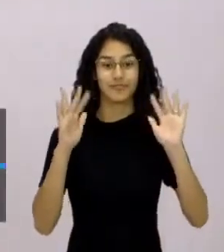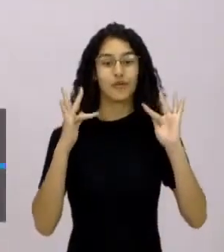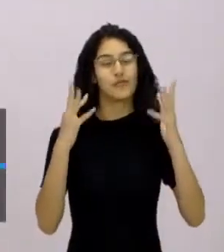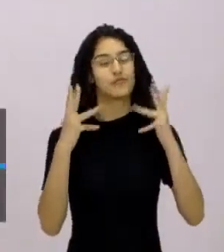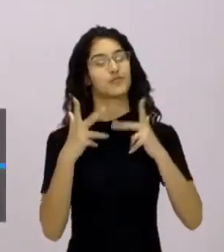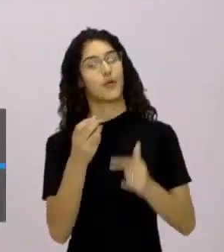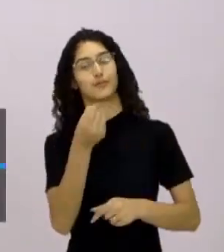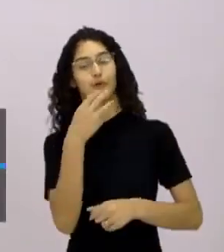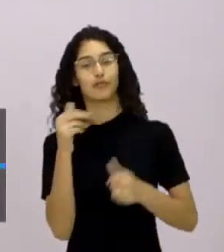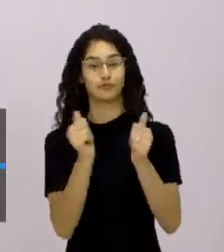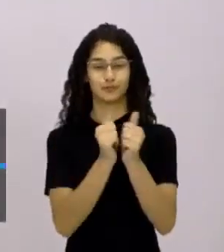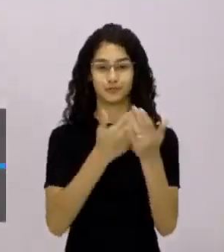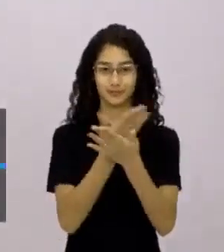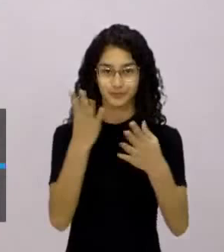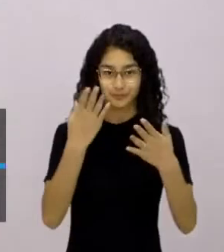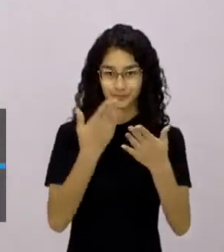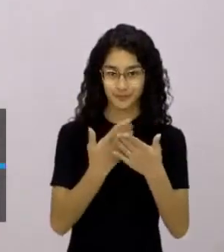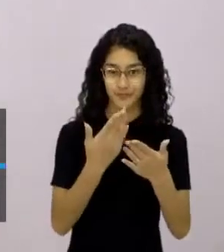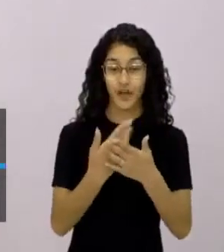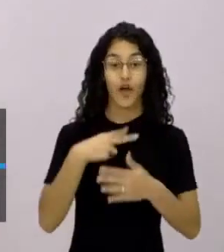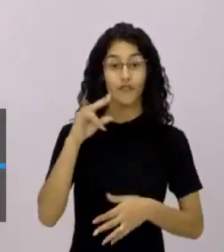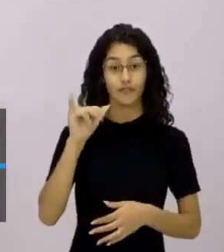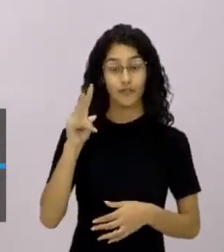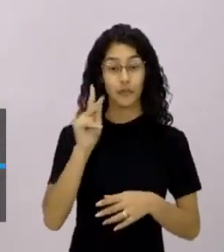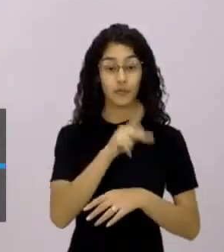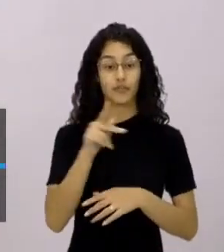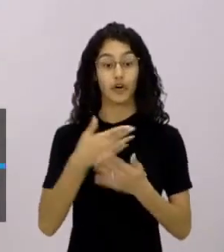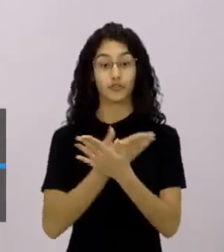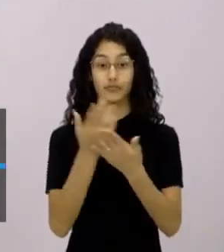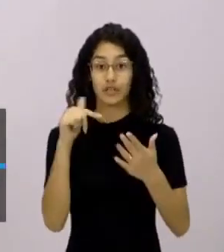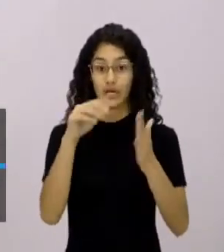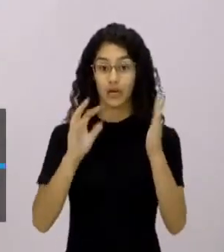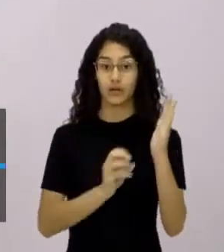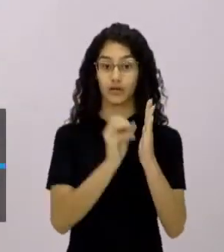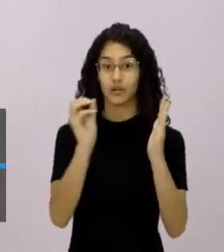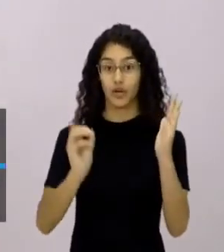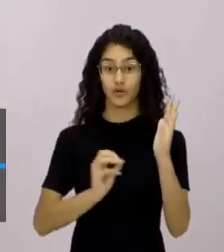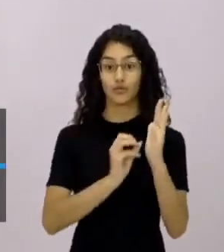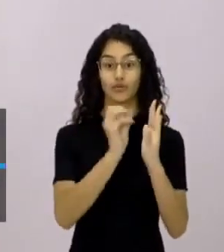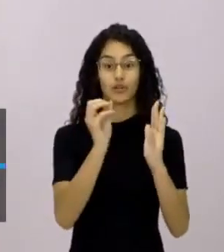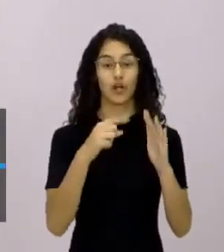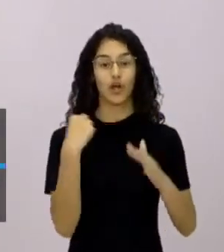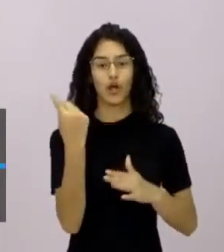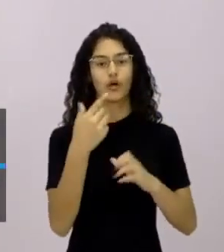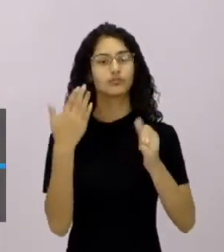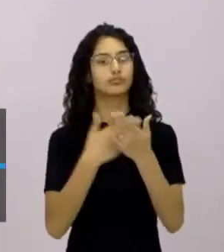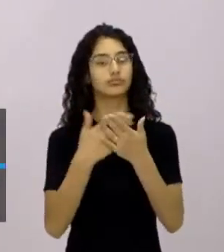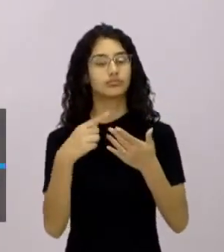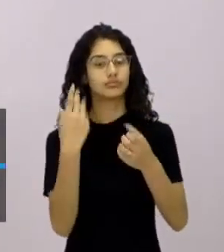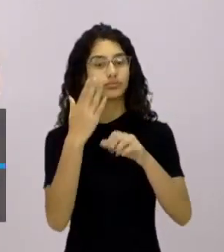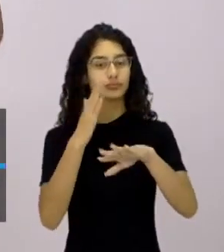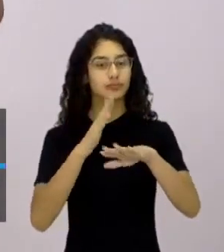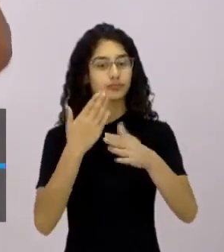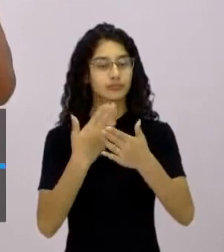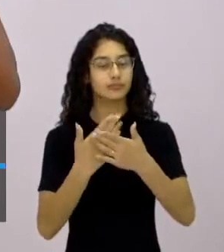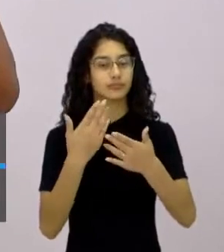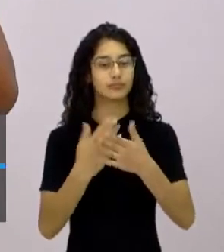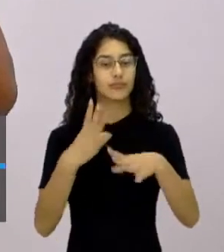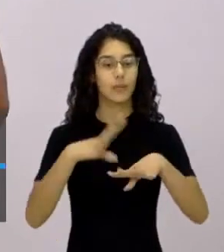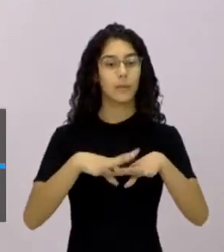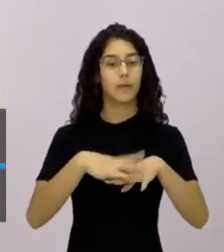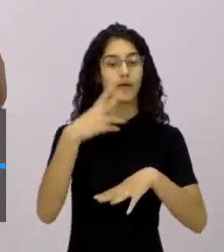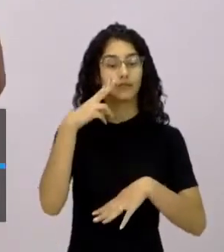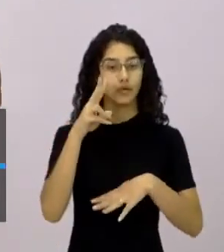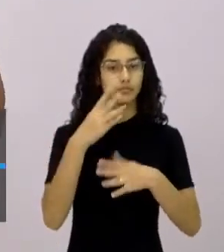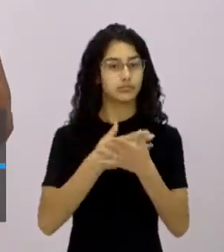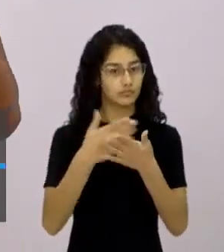gente, que bom que vocês chegaram aqui para a nossa aula. Eu sou a Vivi, professora de vocês aqui do Centro de Mídias. A gente vai começar a nossa aula de matemática, ouvir o sinal